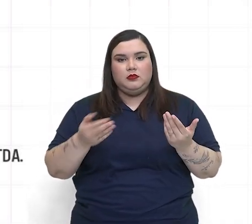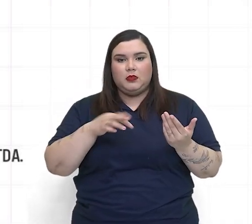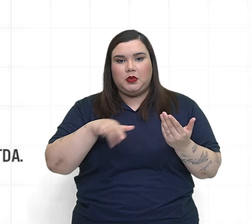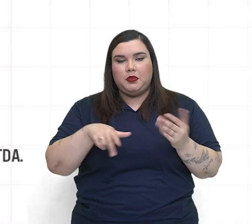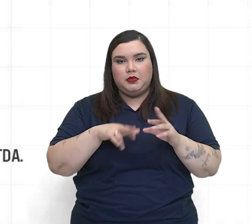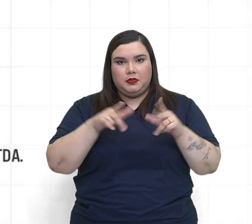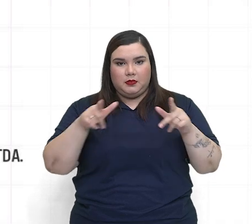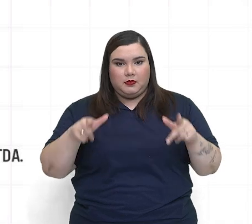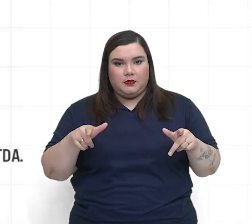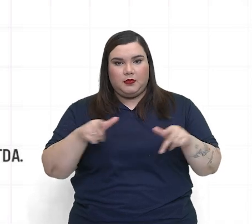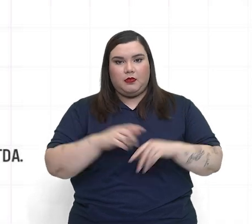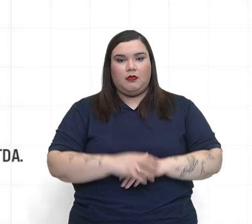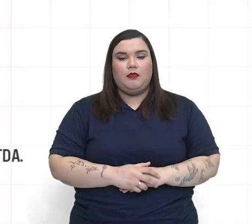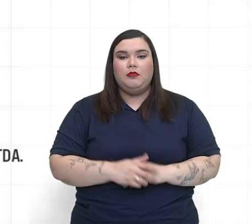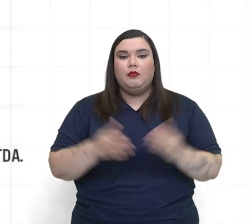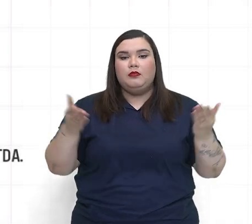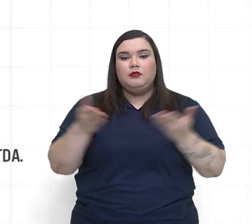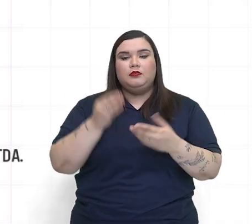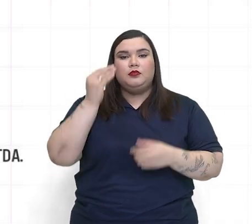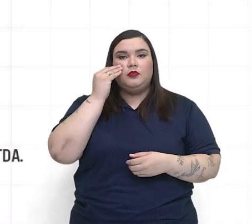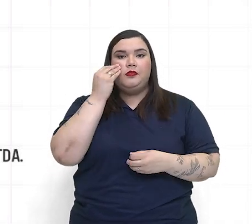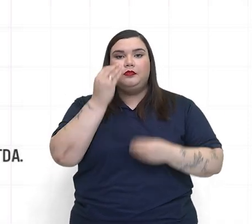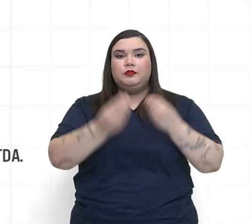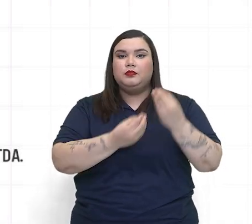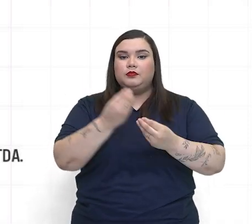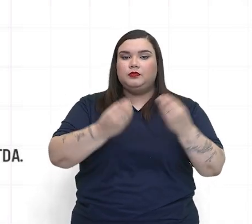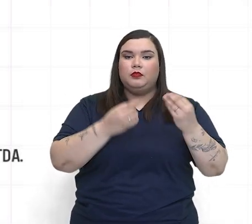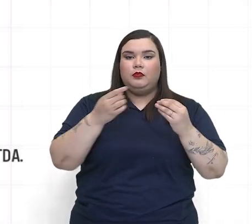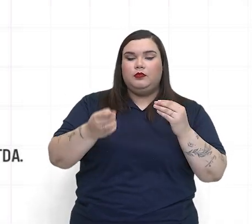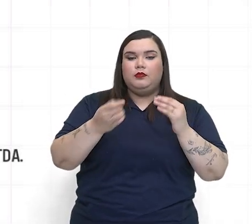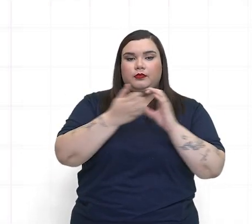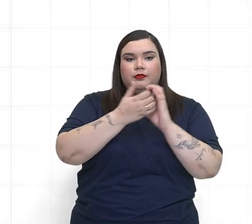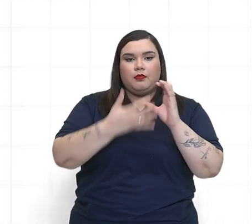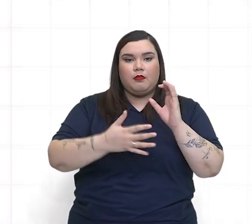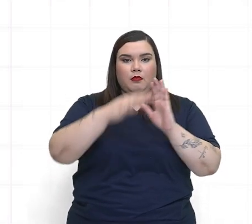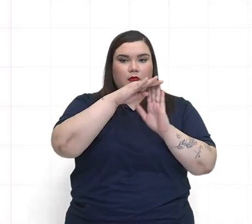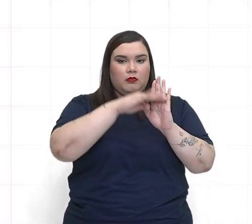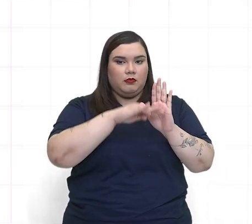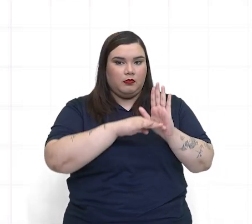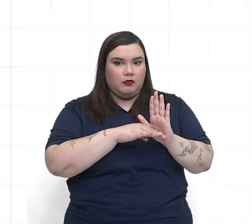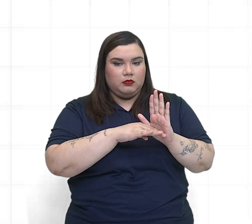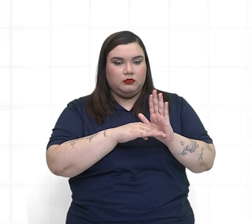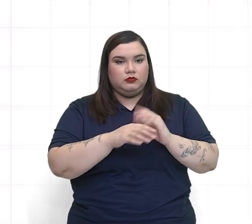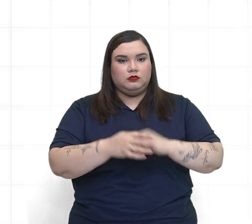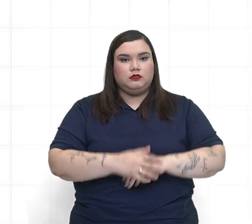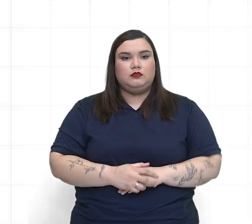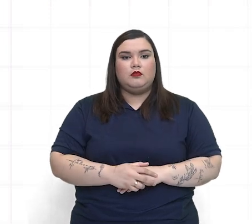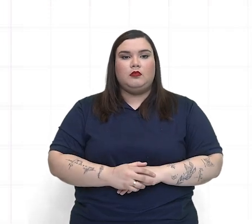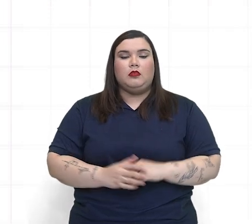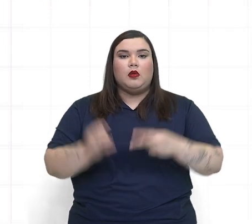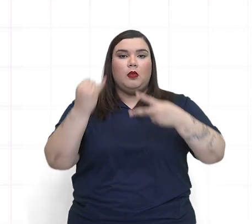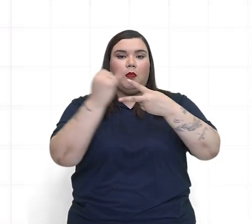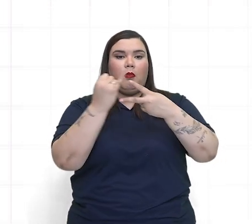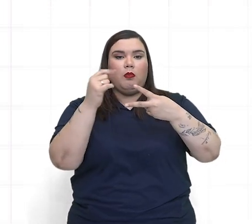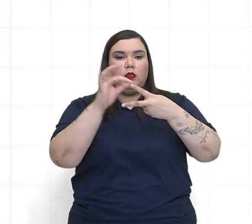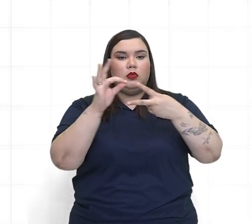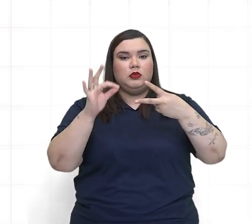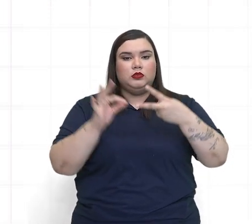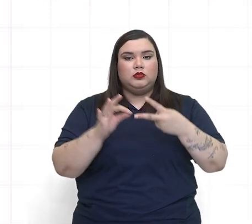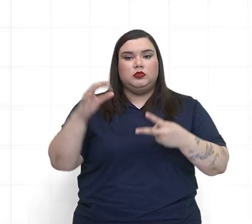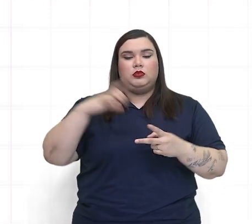caso, beleza? Então vamos ver aqui como são classificados esses nossos polígonos. Os polígonos, eles podem